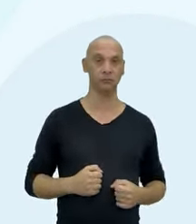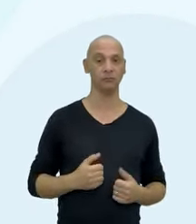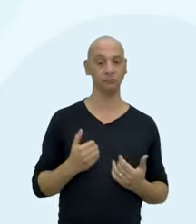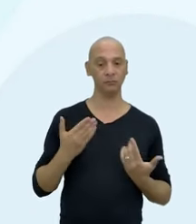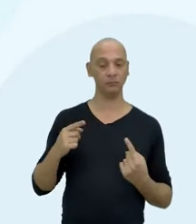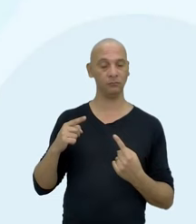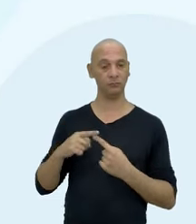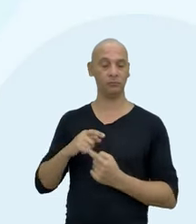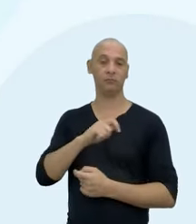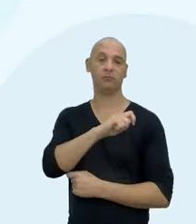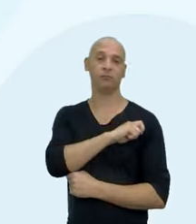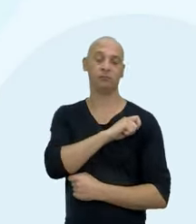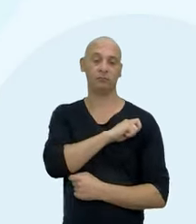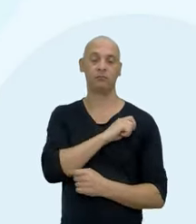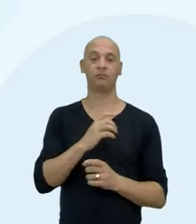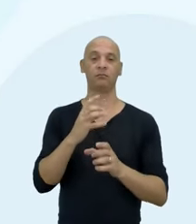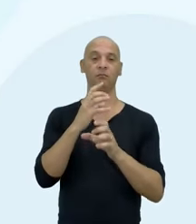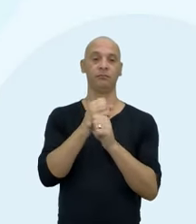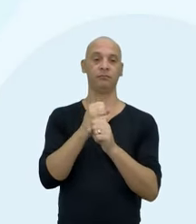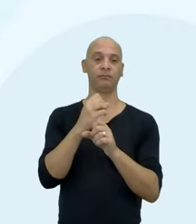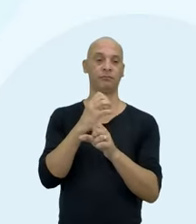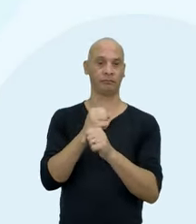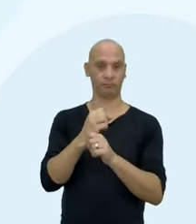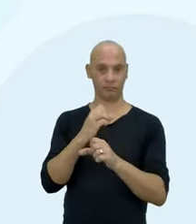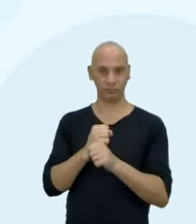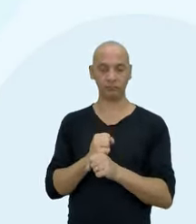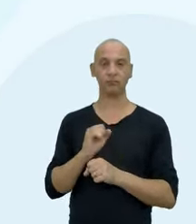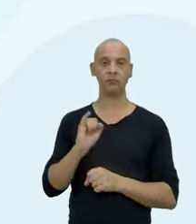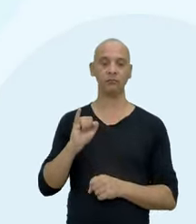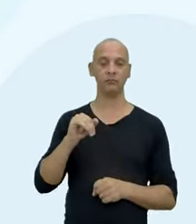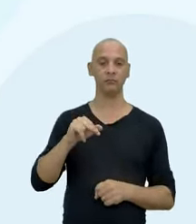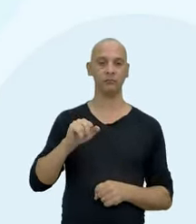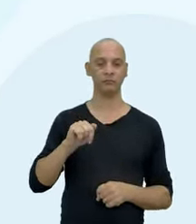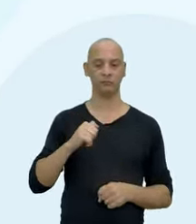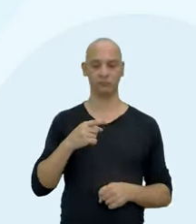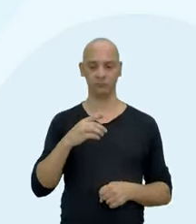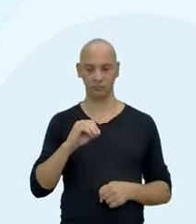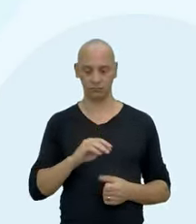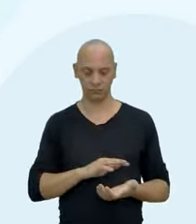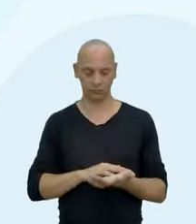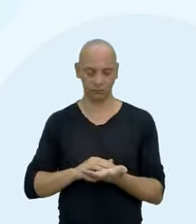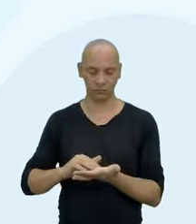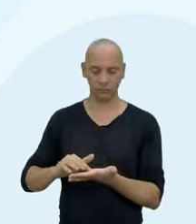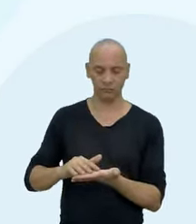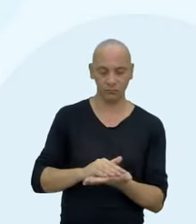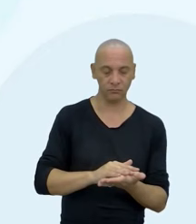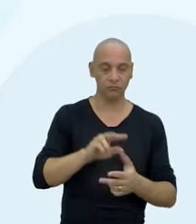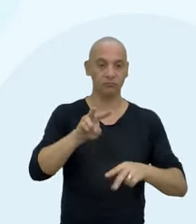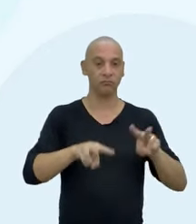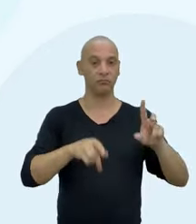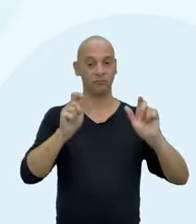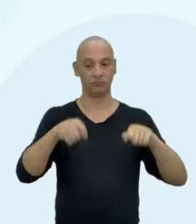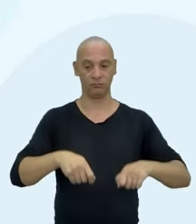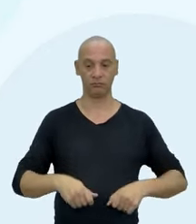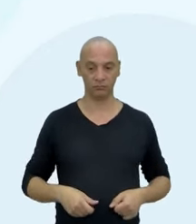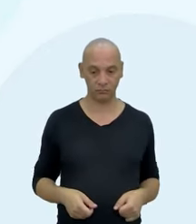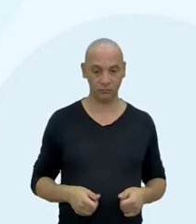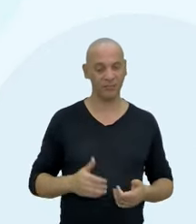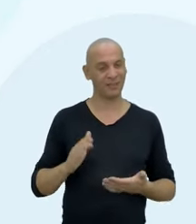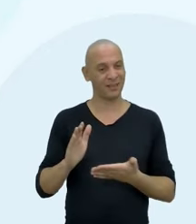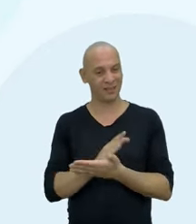o estudante faz o cálculo da inequação através do tato também da Visão aqui com o material né